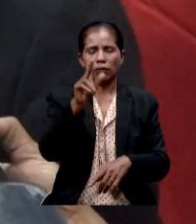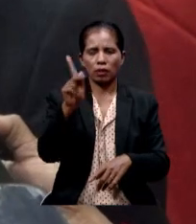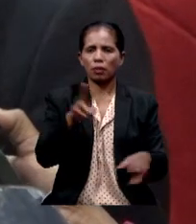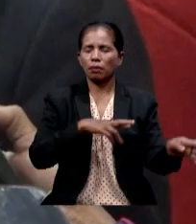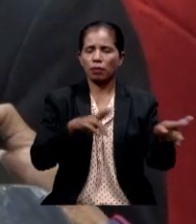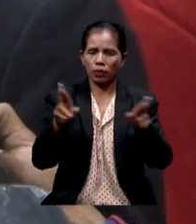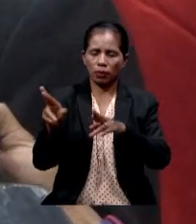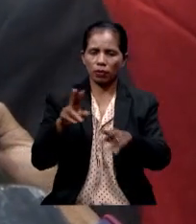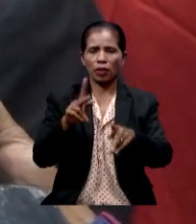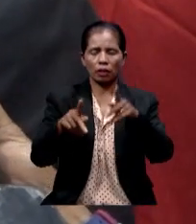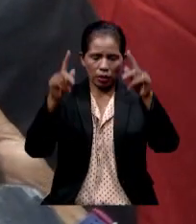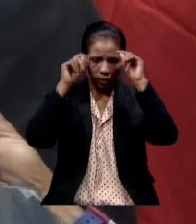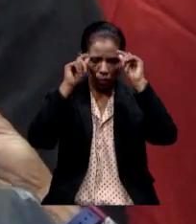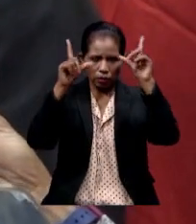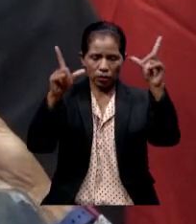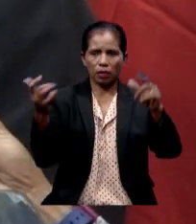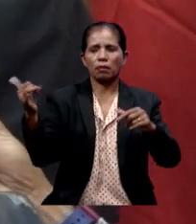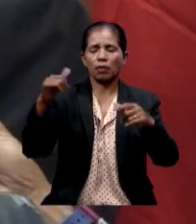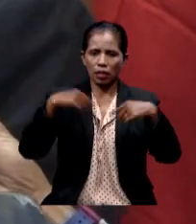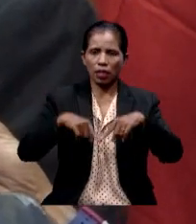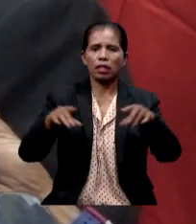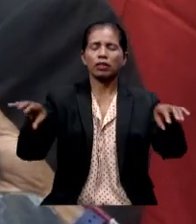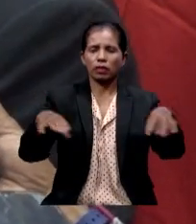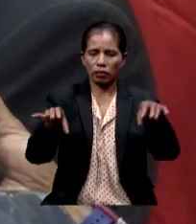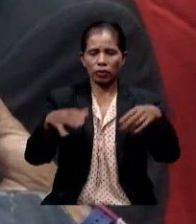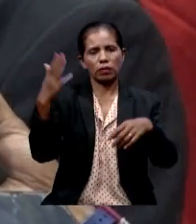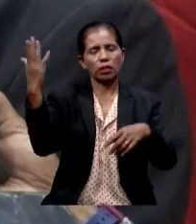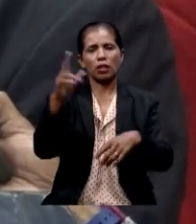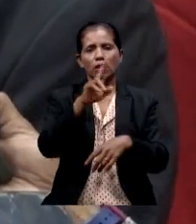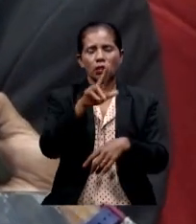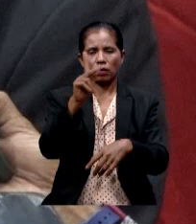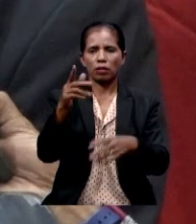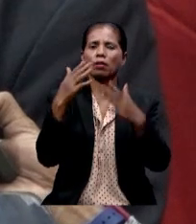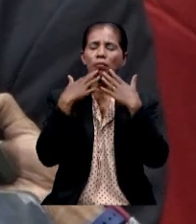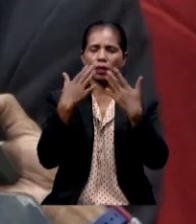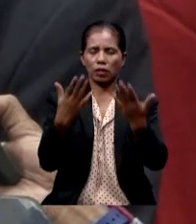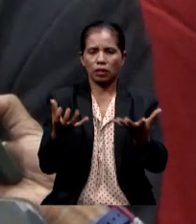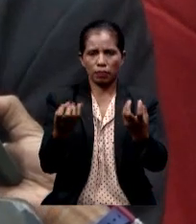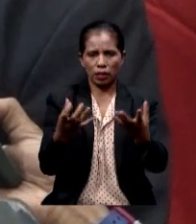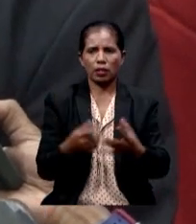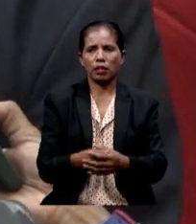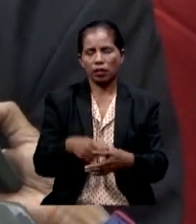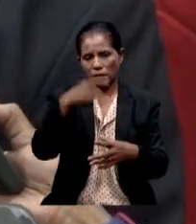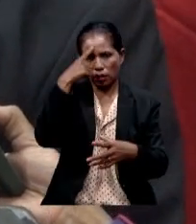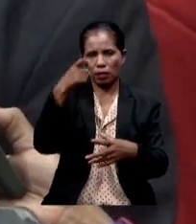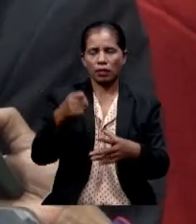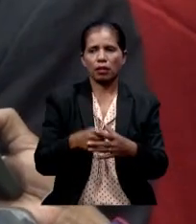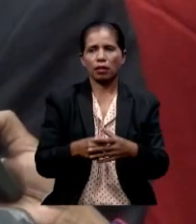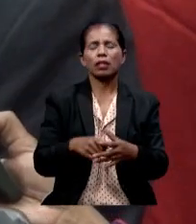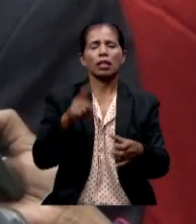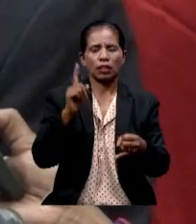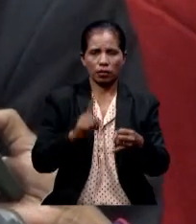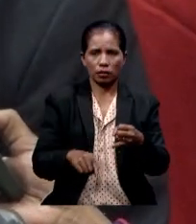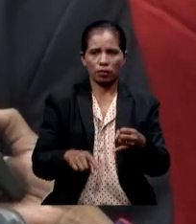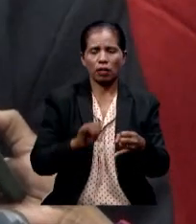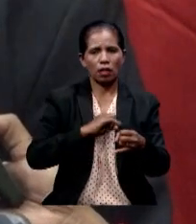a desimitante, o morancida, para o serviço. Eu agradeço a Deus também. E que os ricos nem